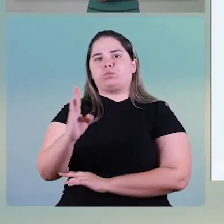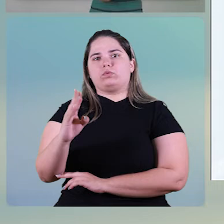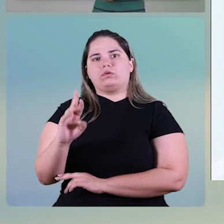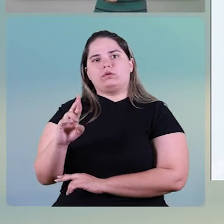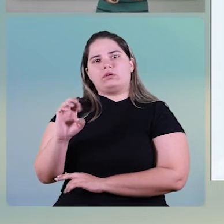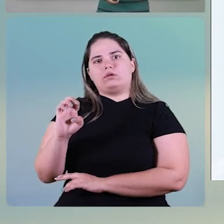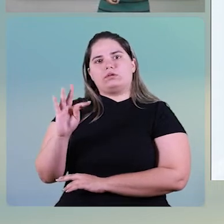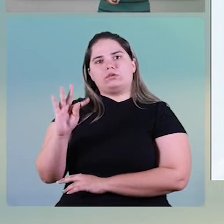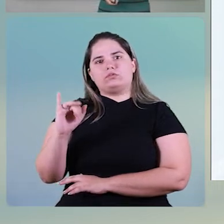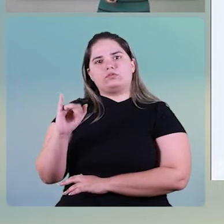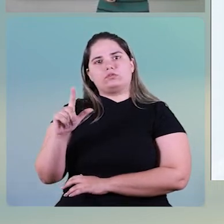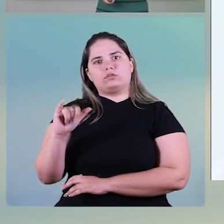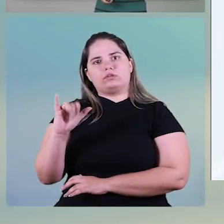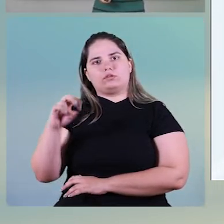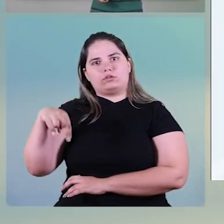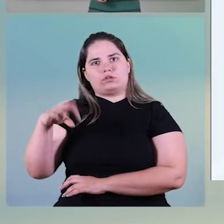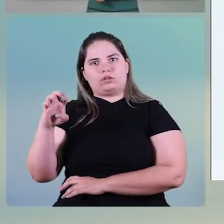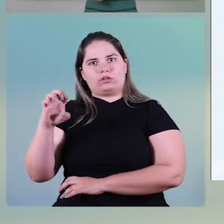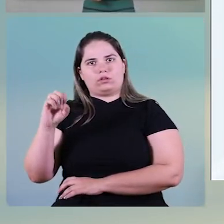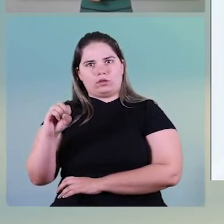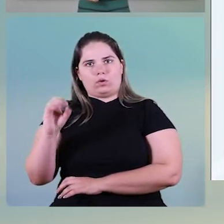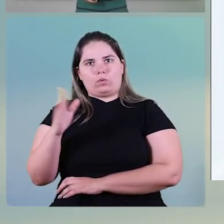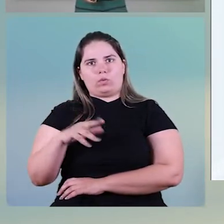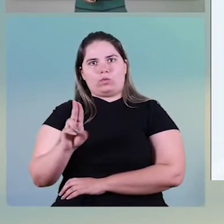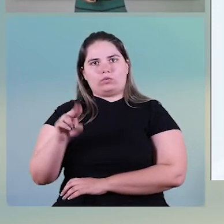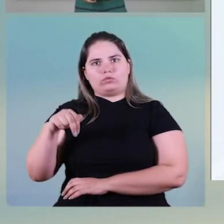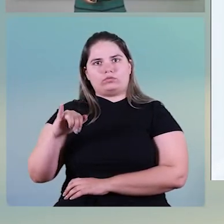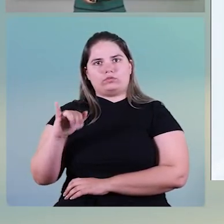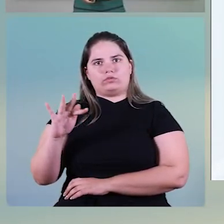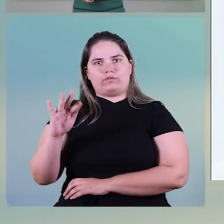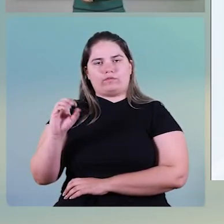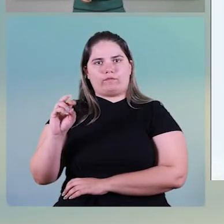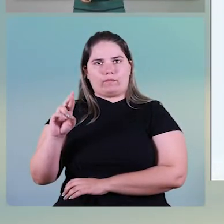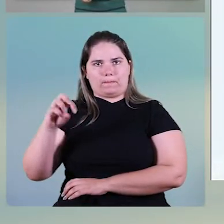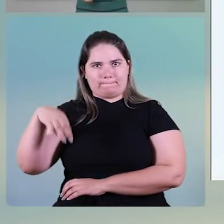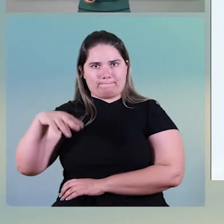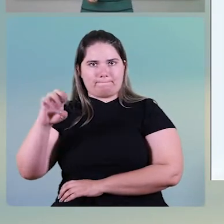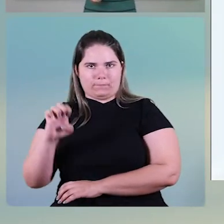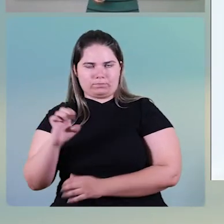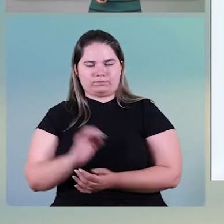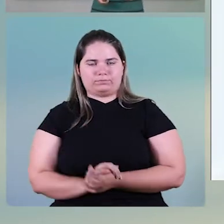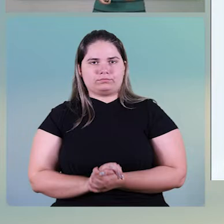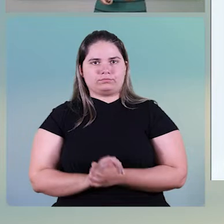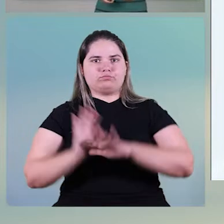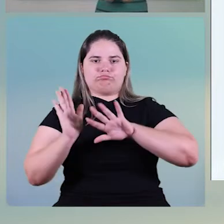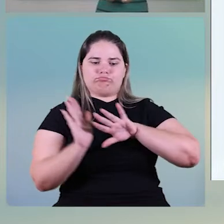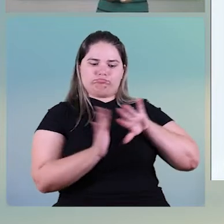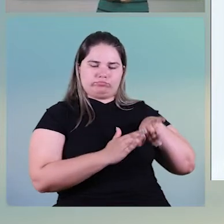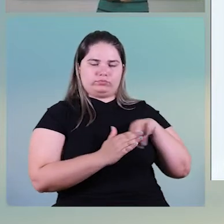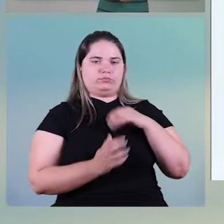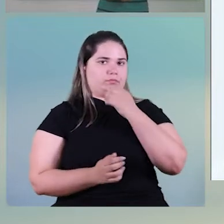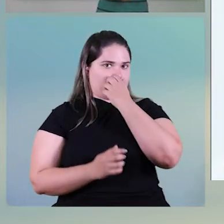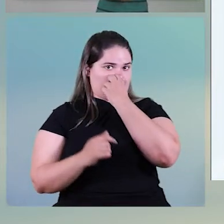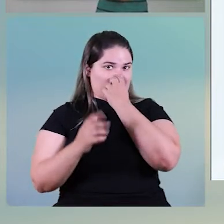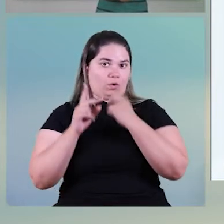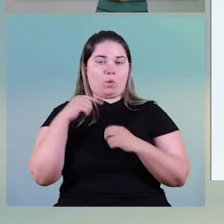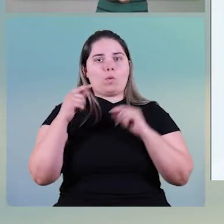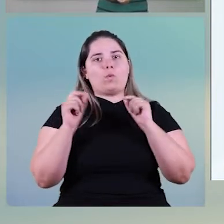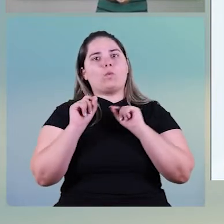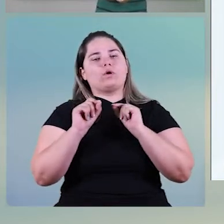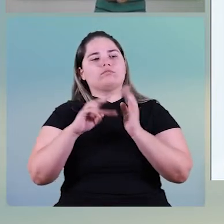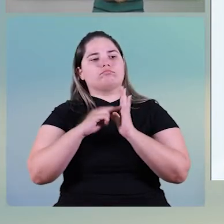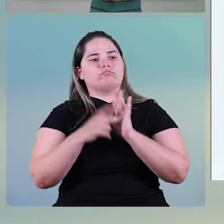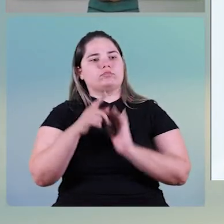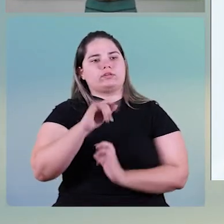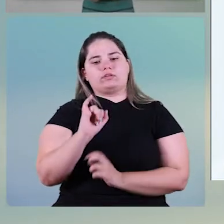é que nós chamamos de inércia? Inércia é uma propriedade da matéria. É uma propriedade na qual os